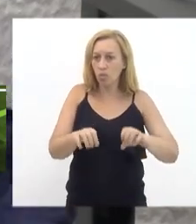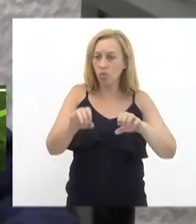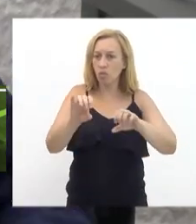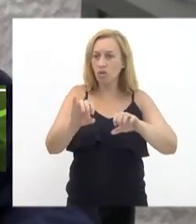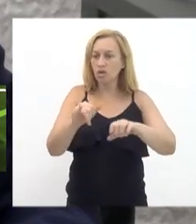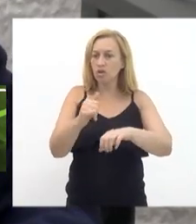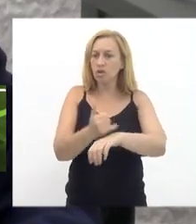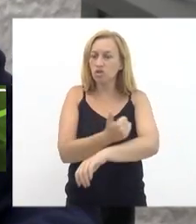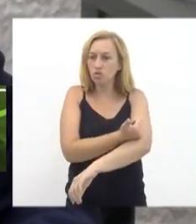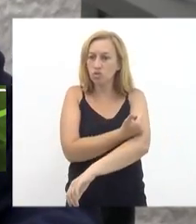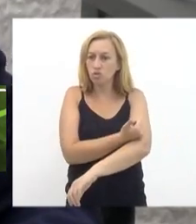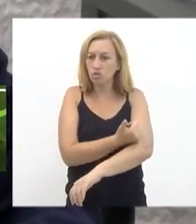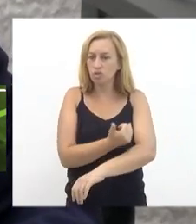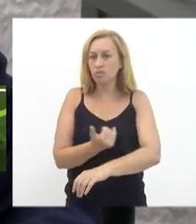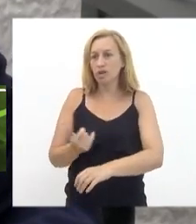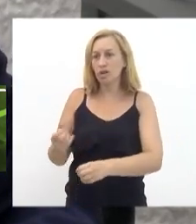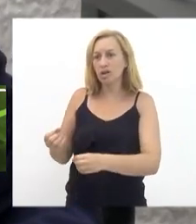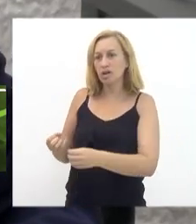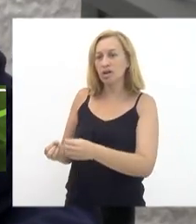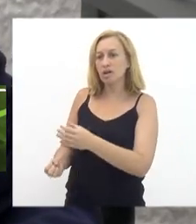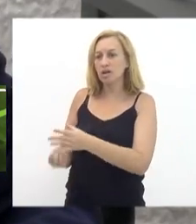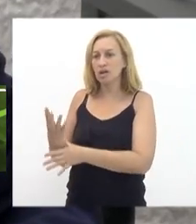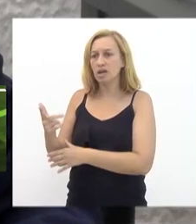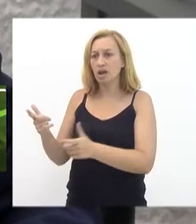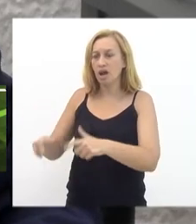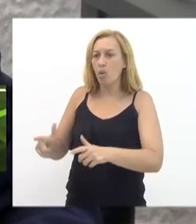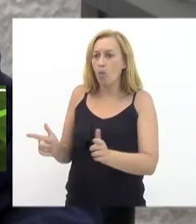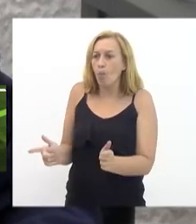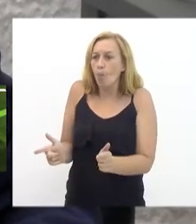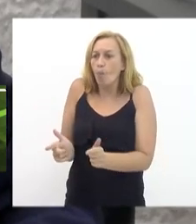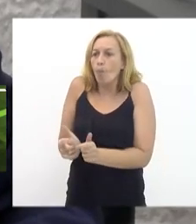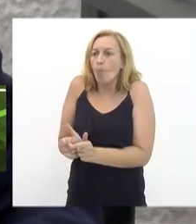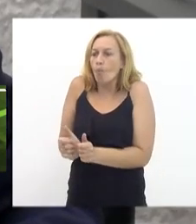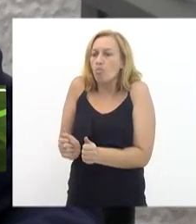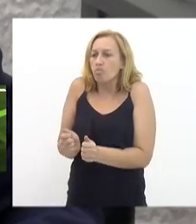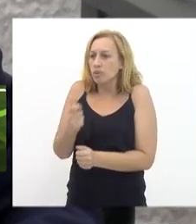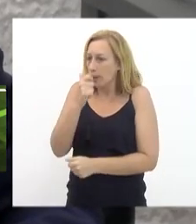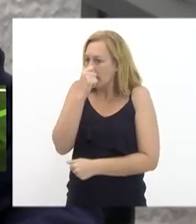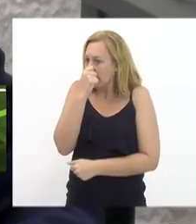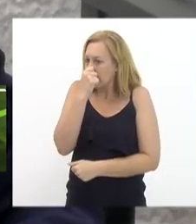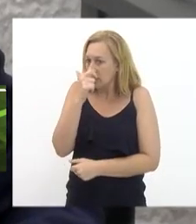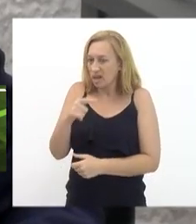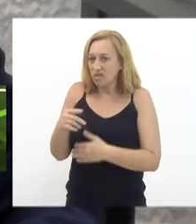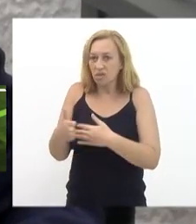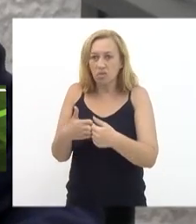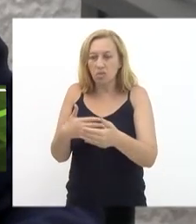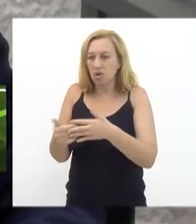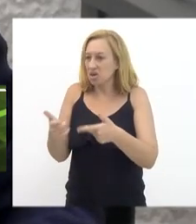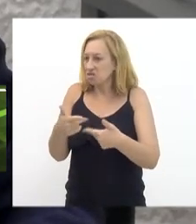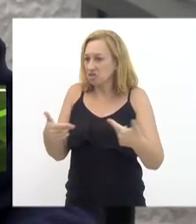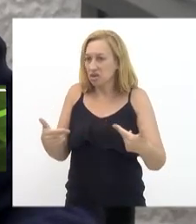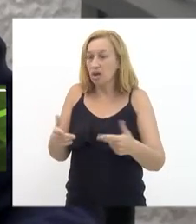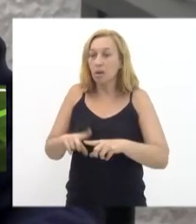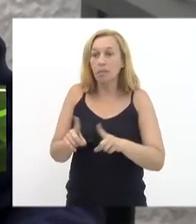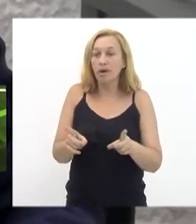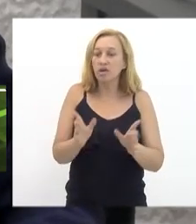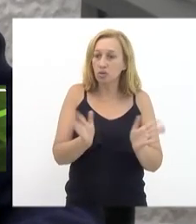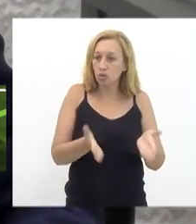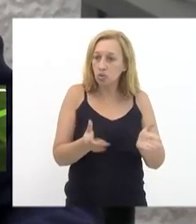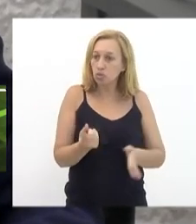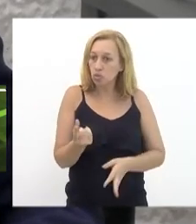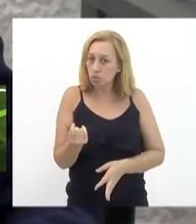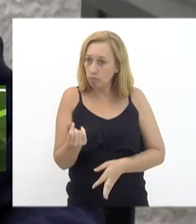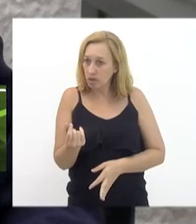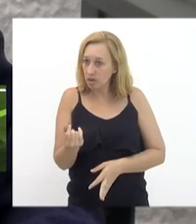para você implantar a unidade Habitacional Ficava muito apertado acabava colocava o material de qualquer maneira então hoje você precisa ter o